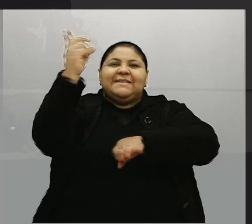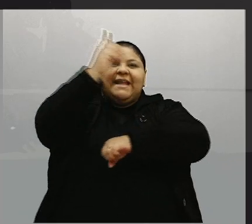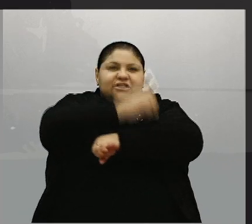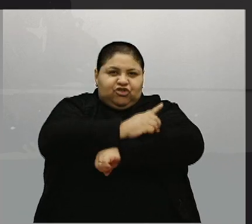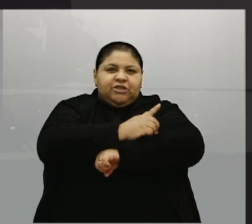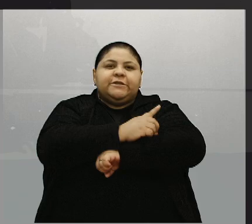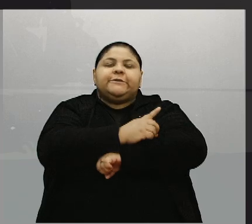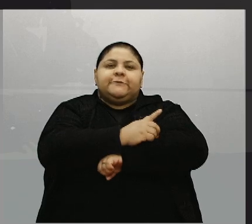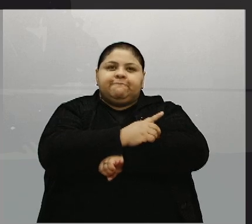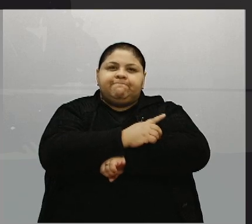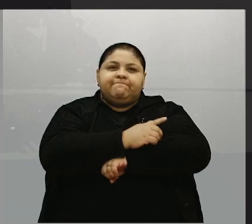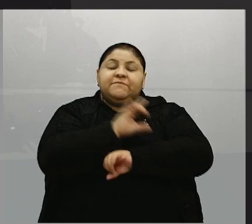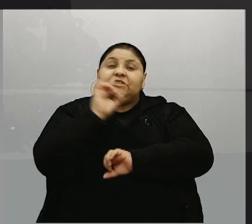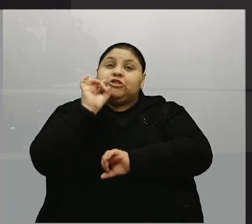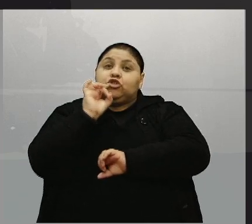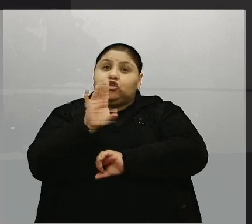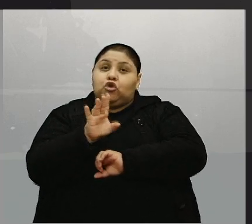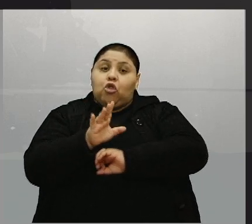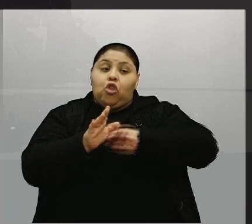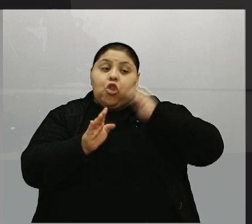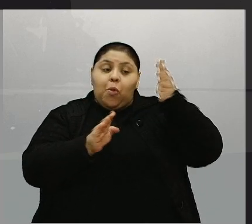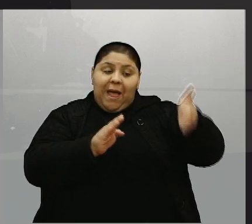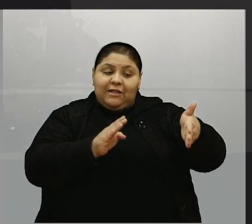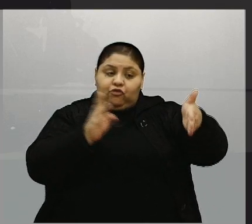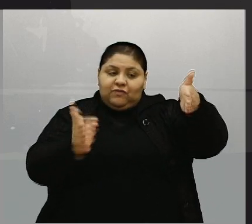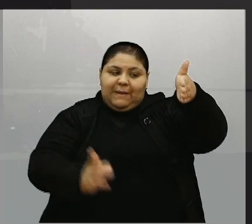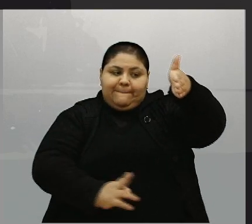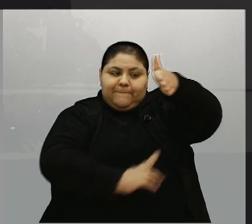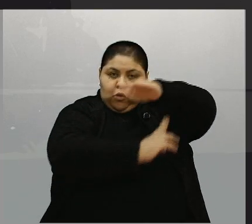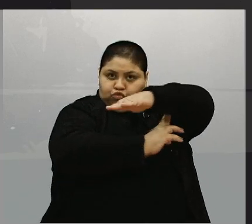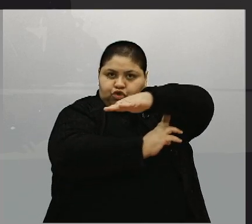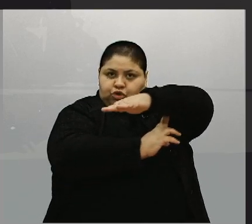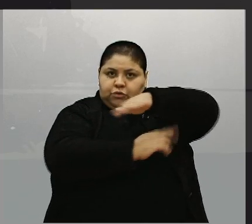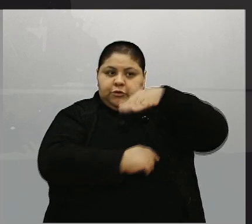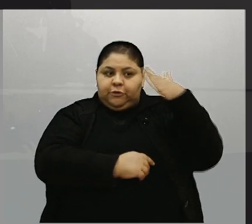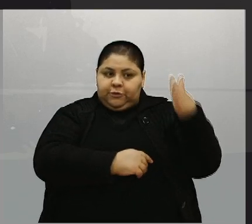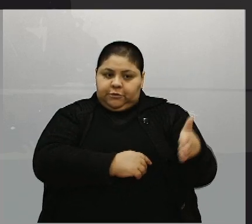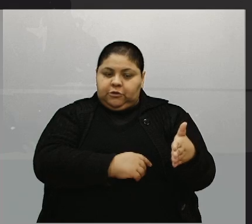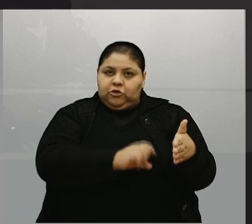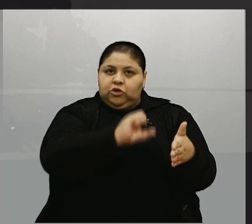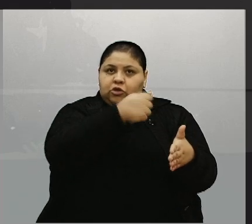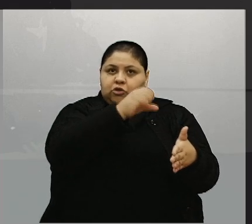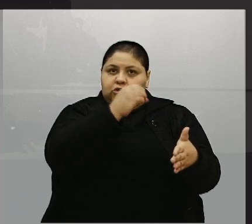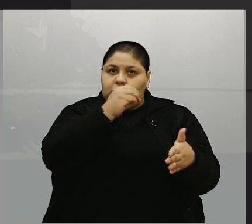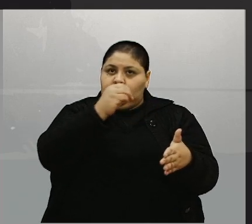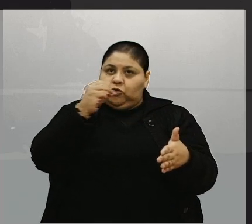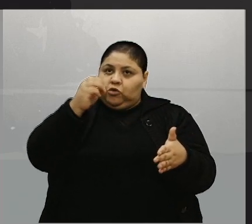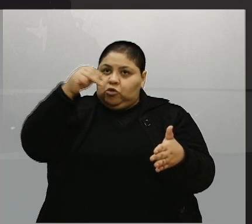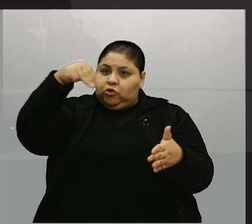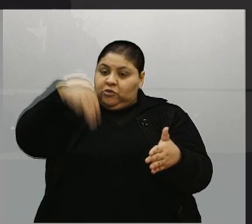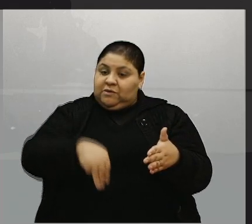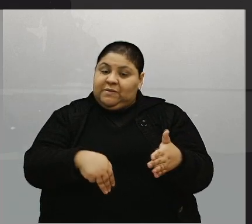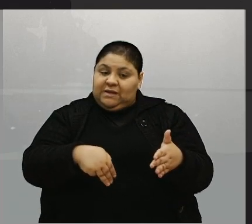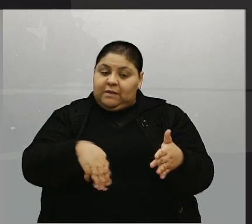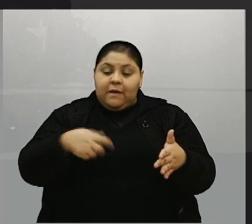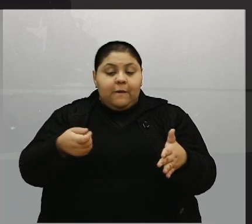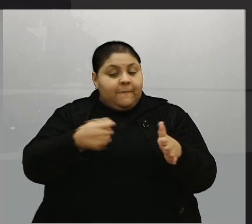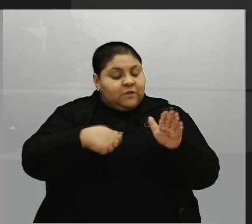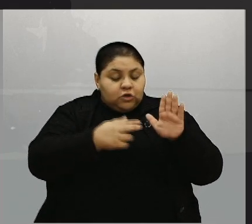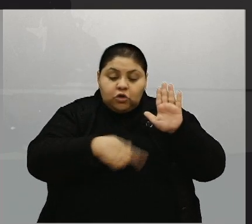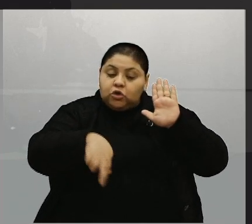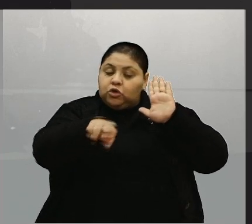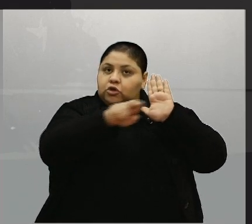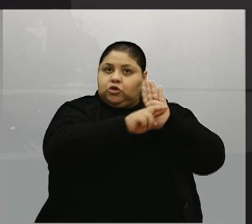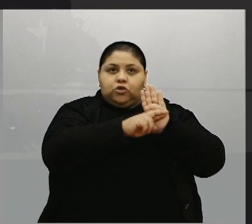Marcos. Só num lado da ponte, 800 metros de estrada precisou ser recuperada.